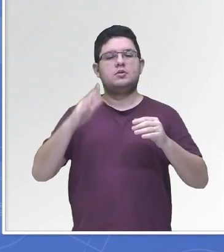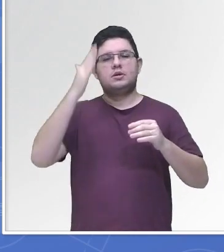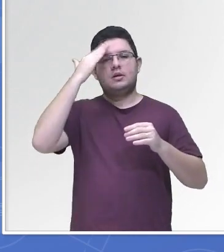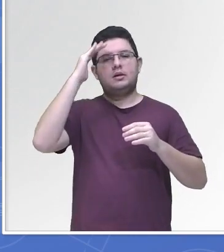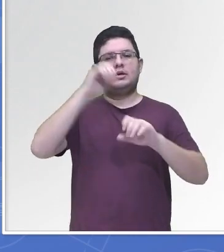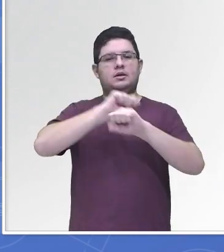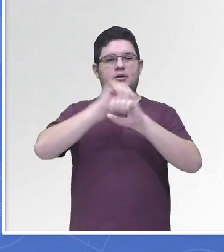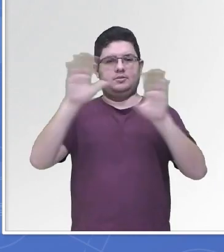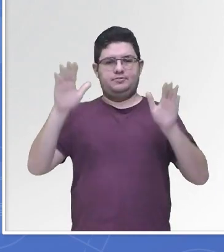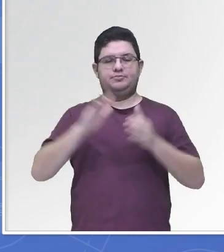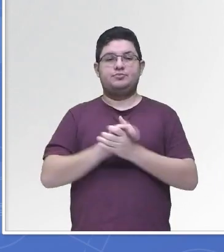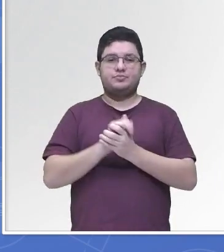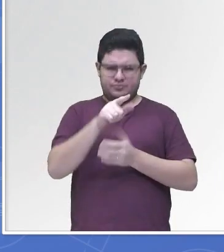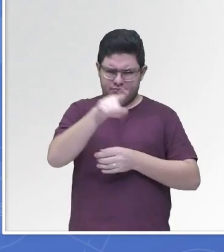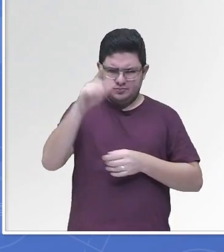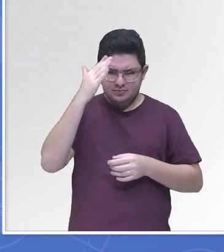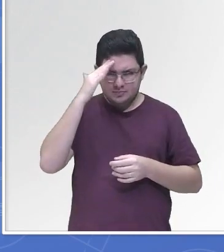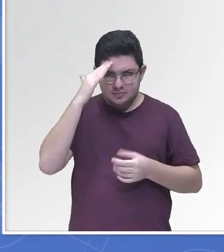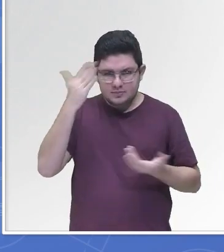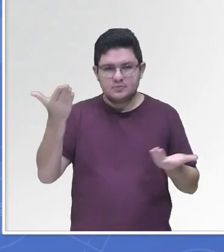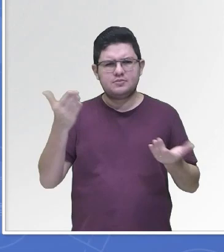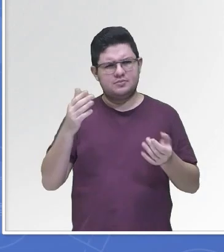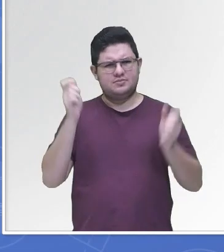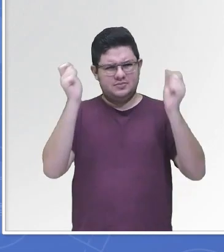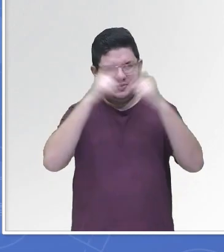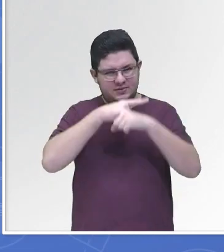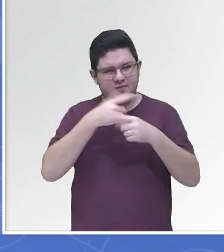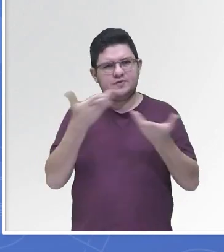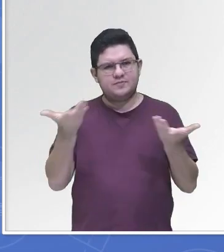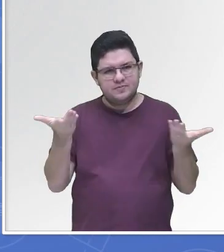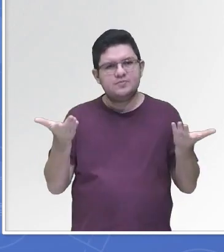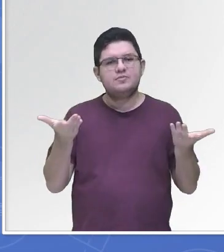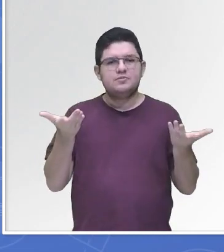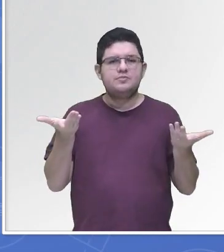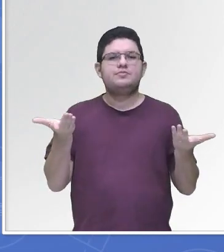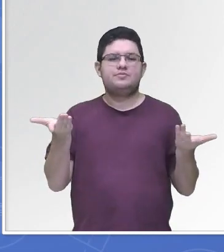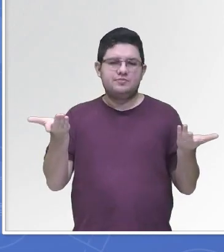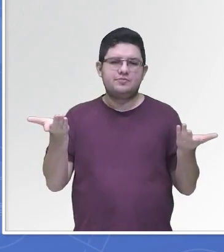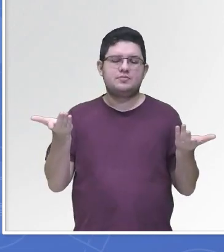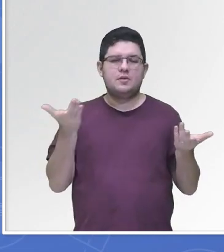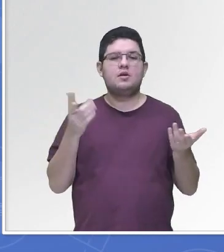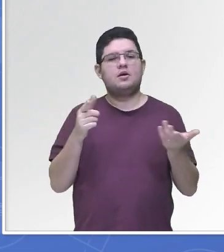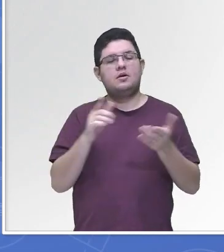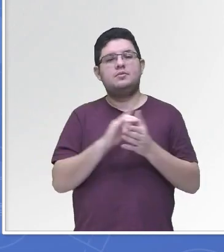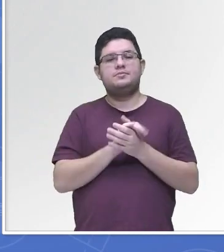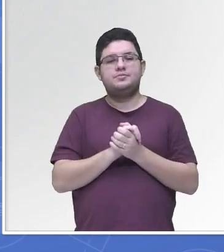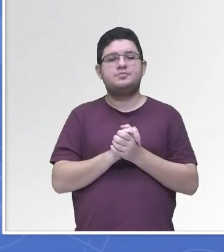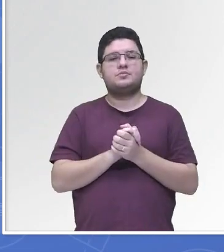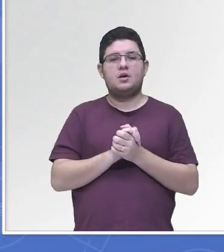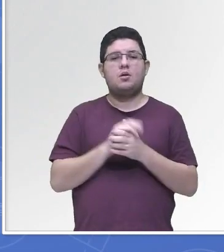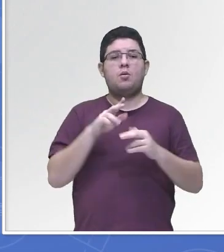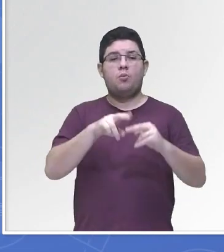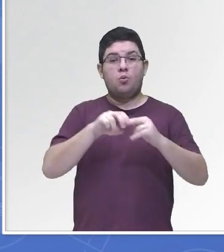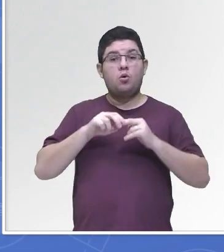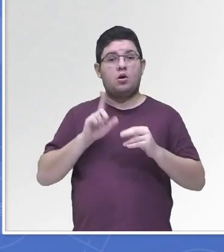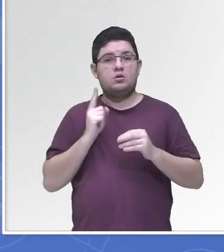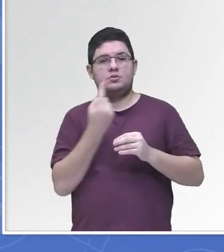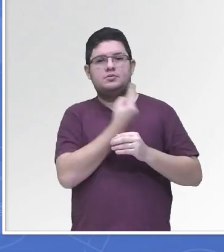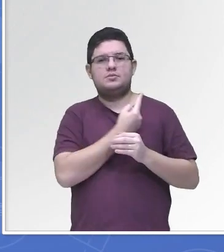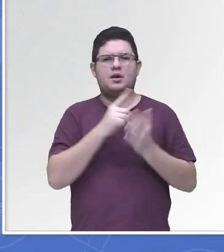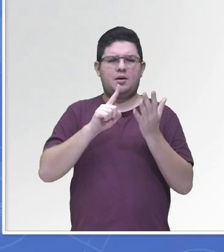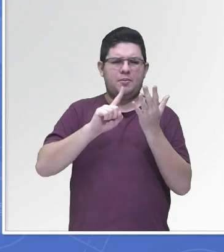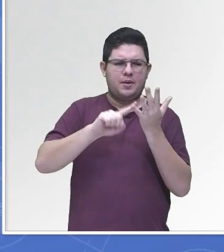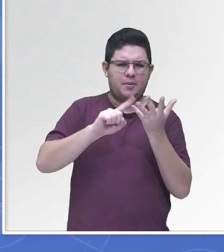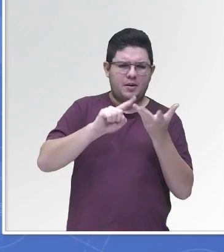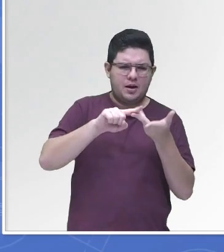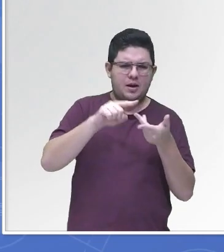entender, professor? É complicado isso daí, né? É complicado porque a gente não... É muita coisa assim para a gente tentar entender.